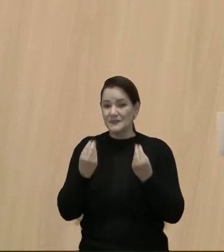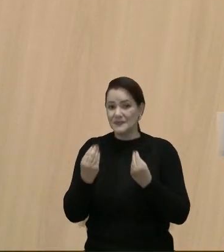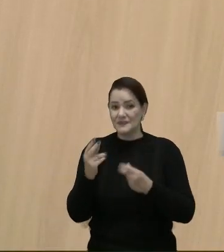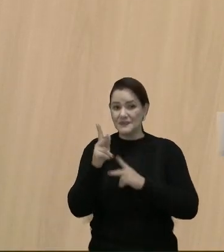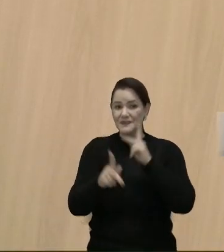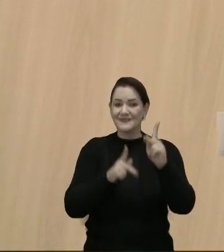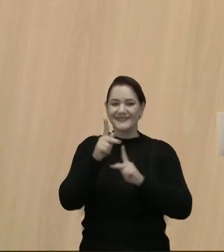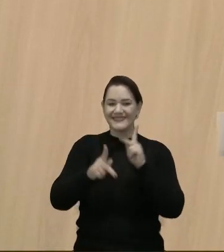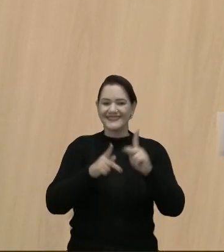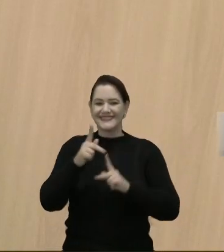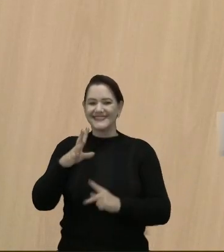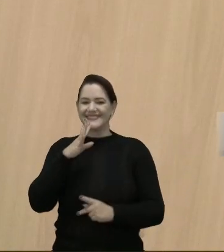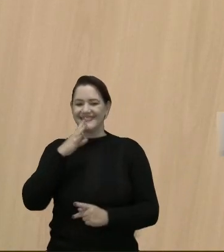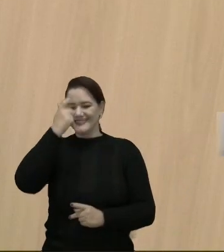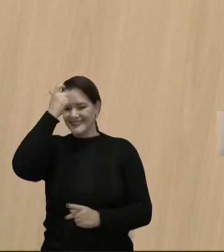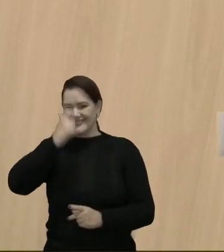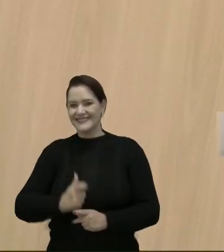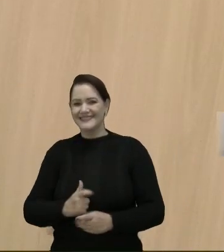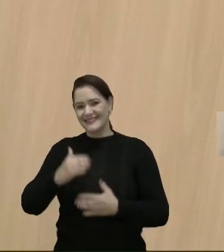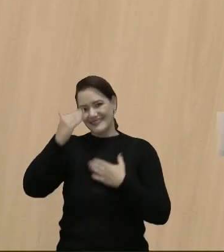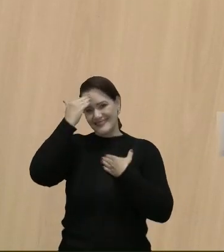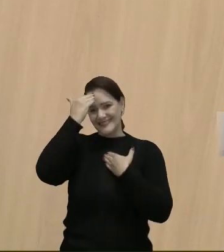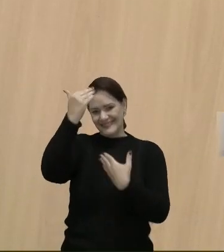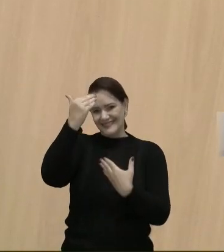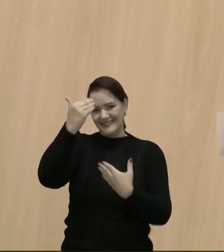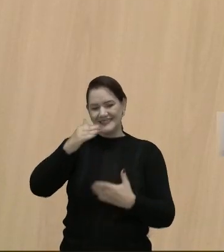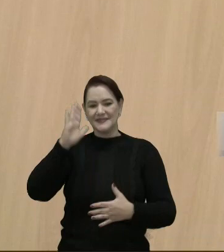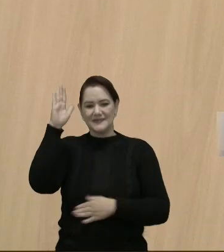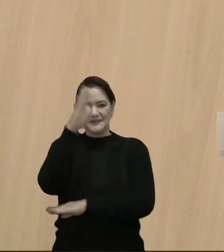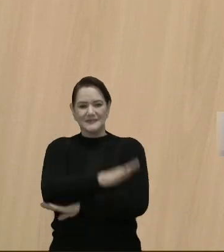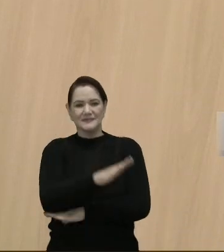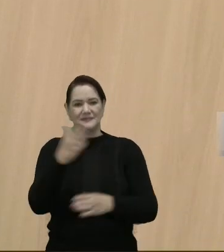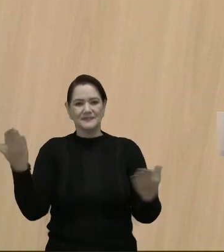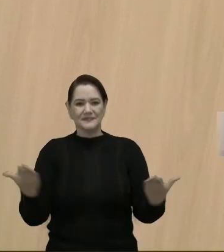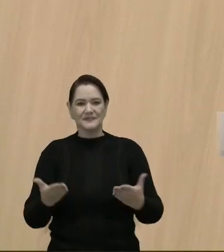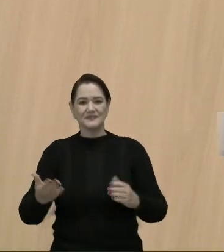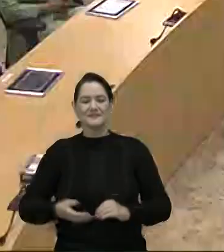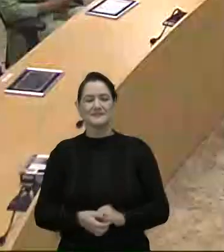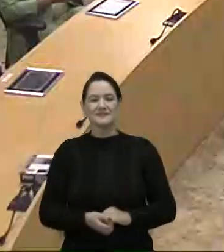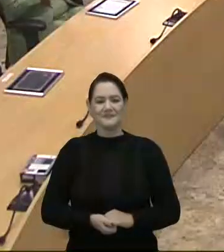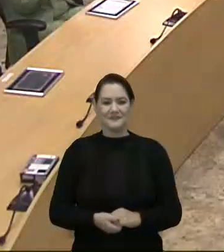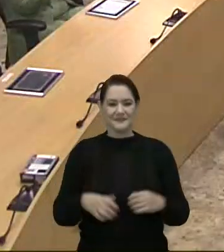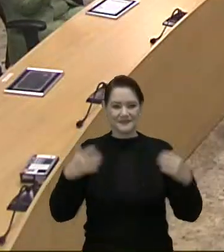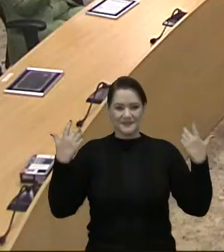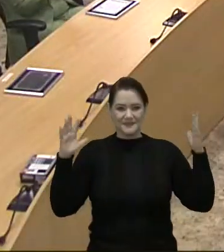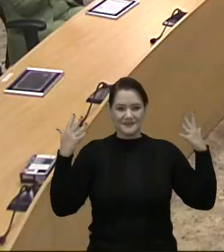profissionais, estamos sendo reconhecidos aqui. Muito obrigada pela tarde de hoje, viu?